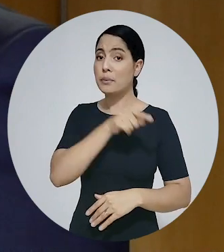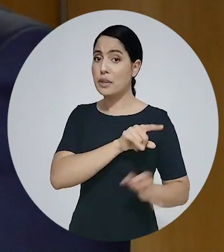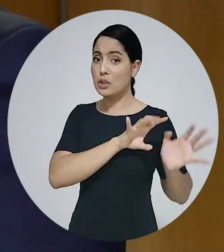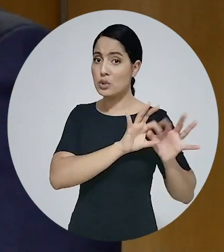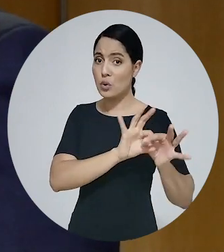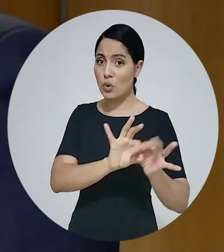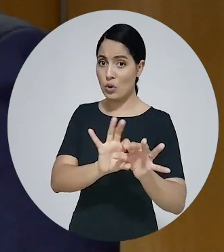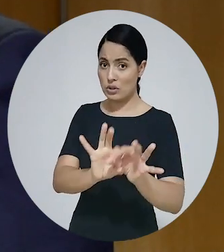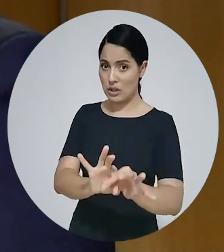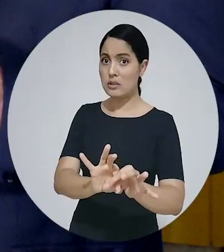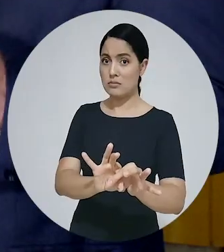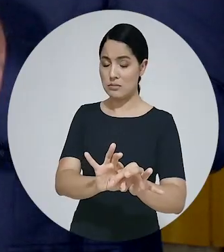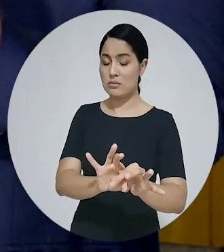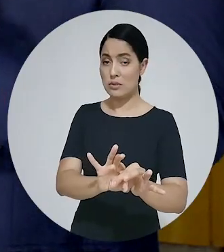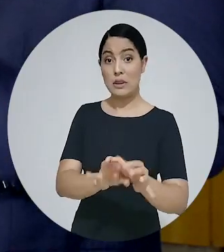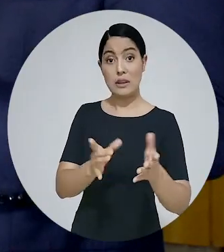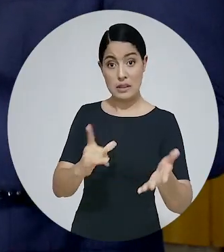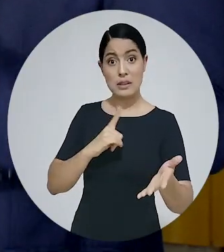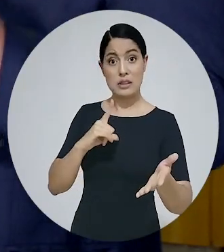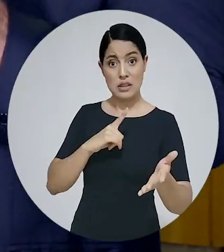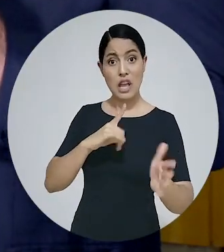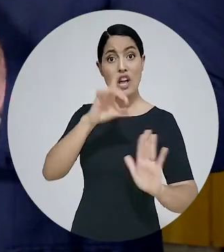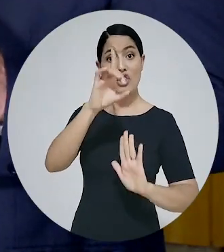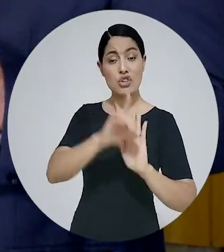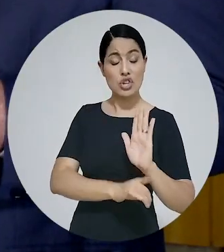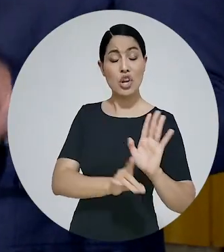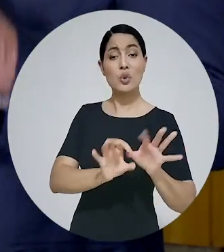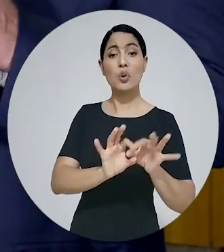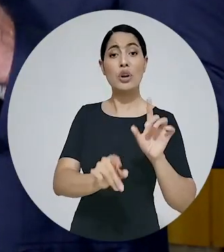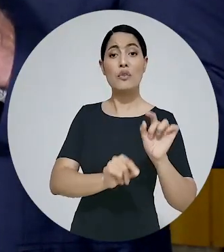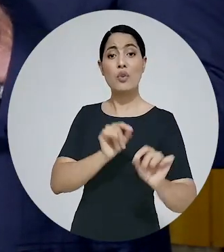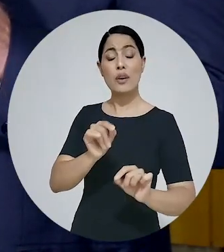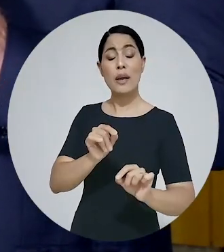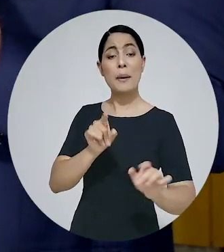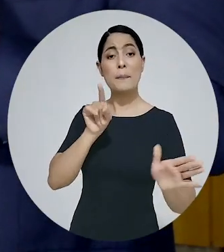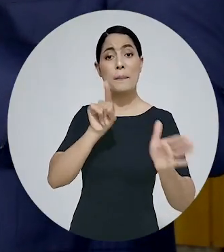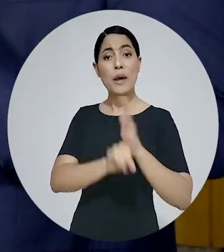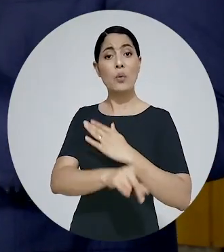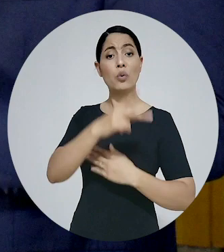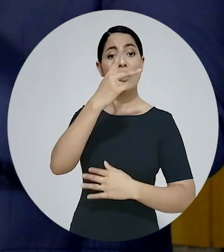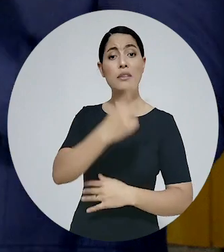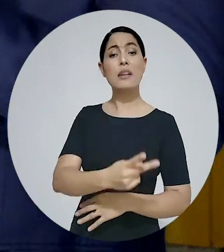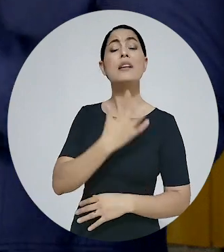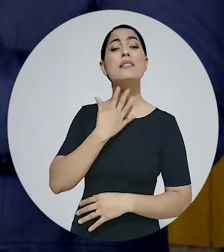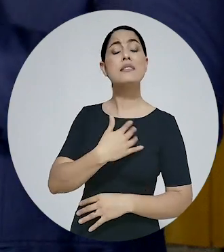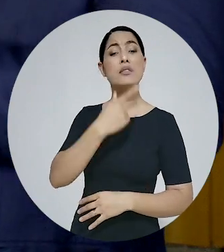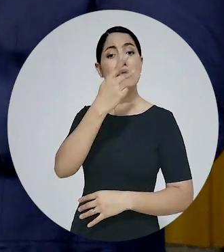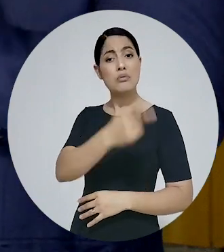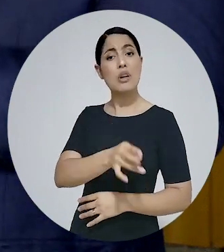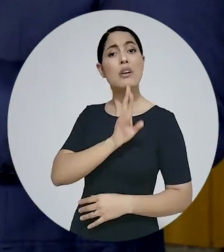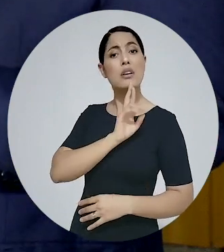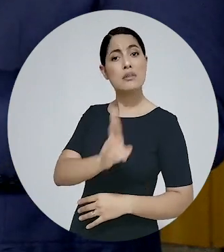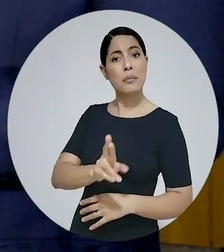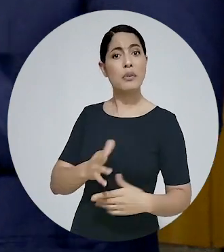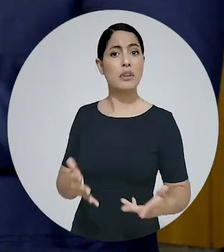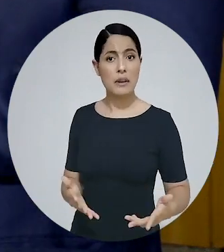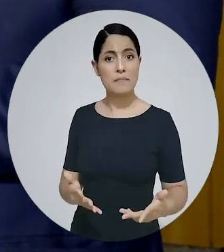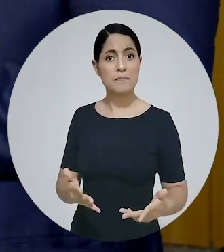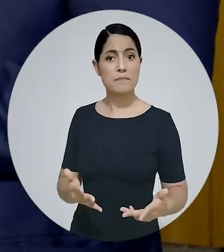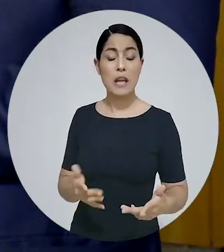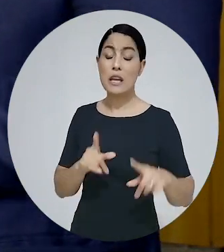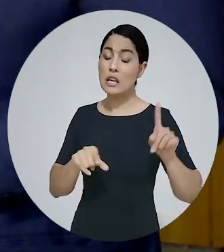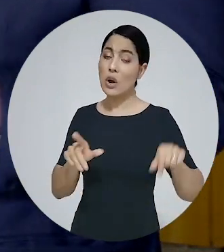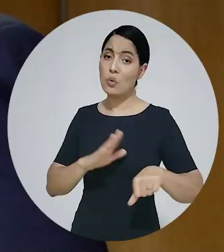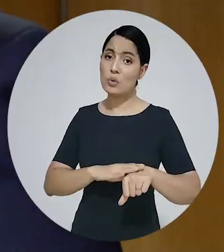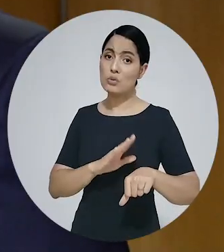tem direito ao parcial silêncio, tem direito a responder aquelas perguntas que ele assim desejar